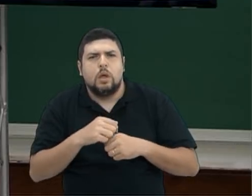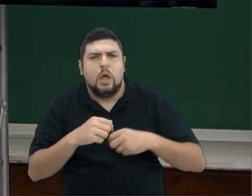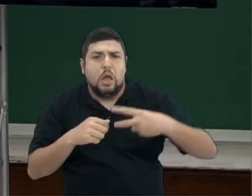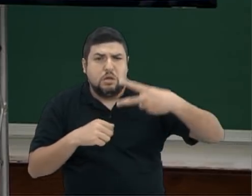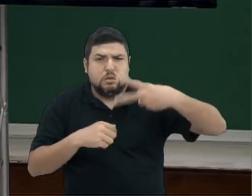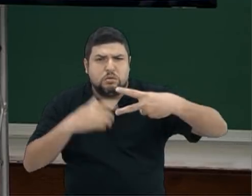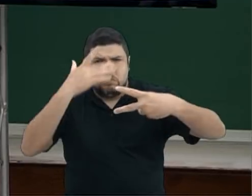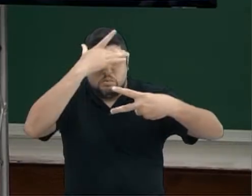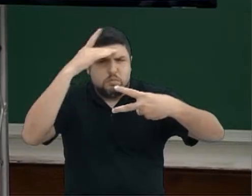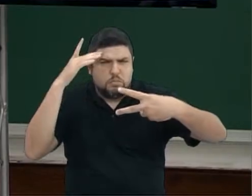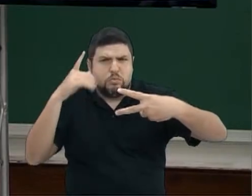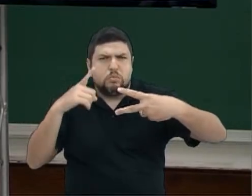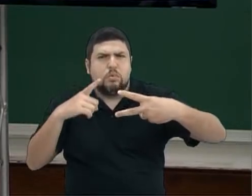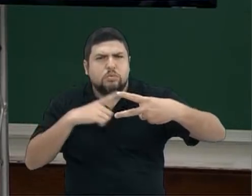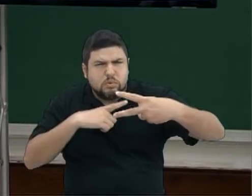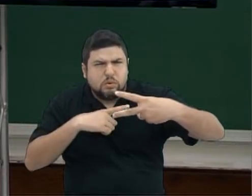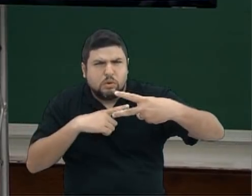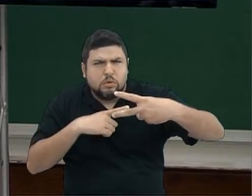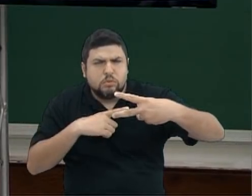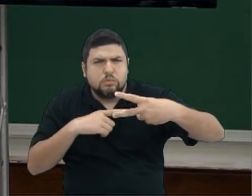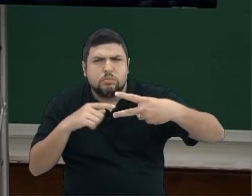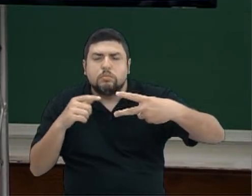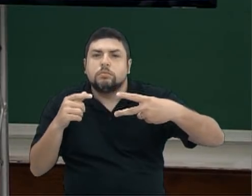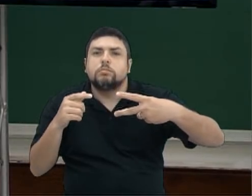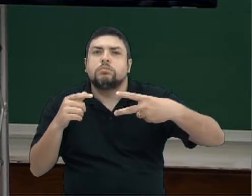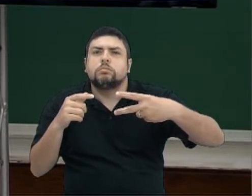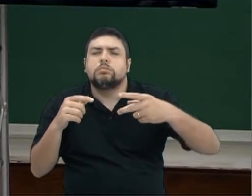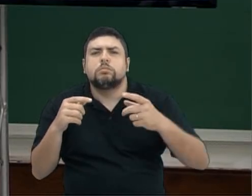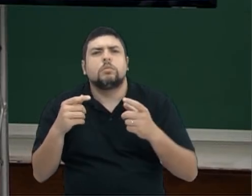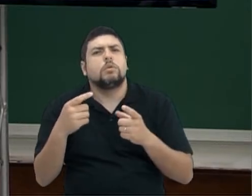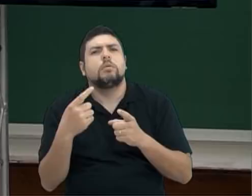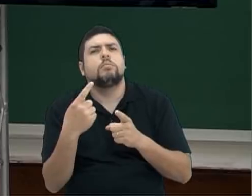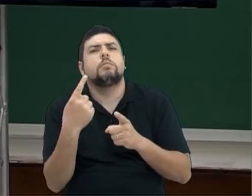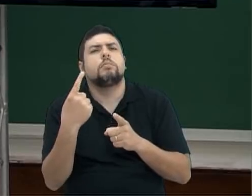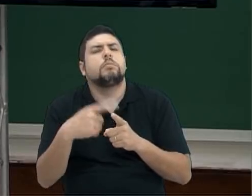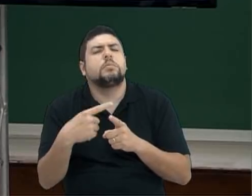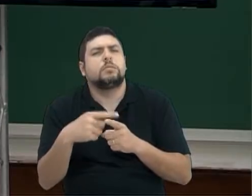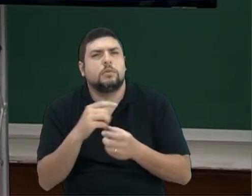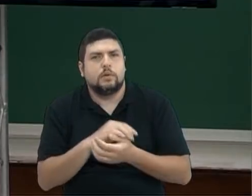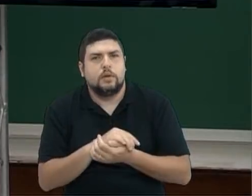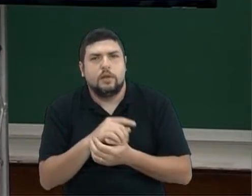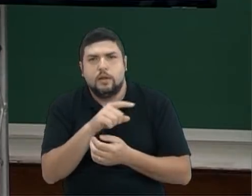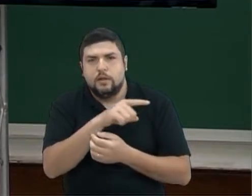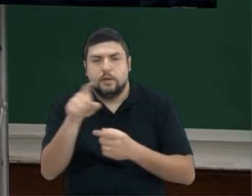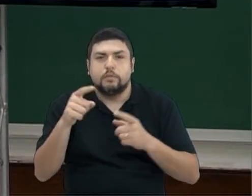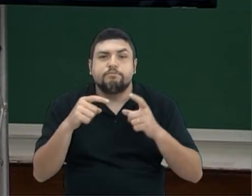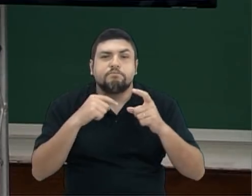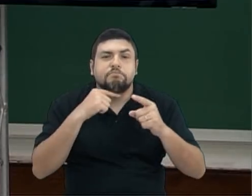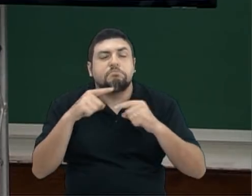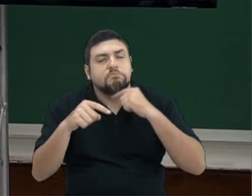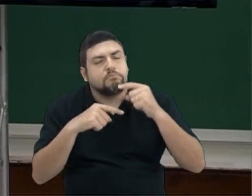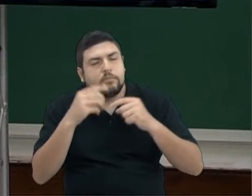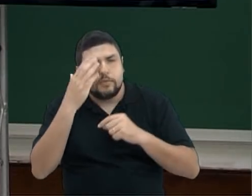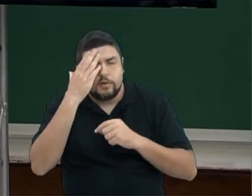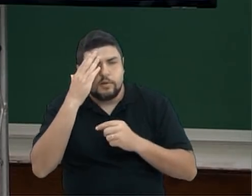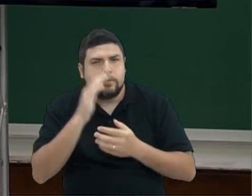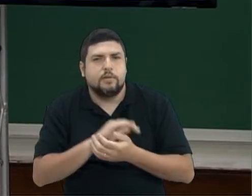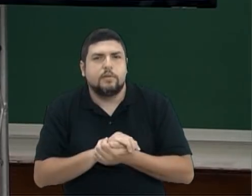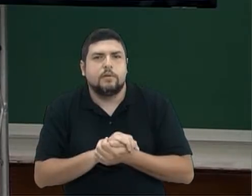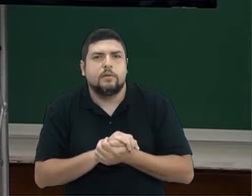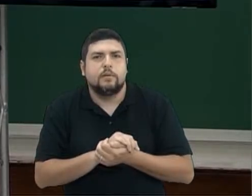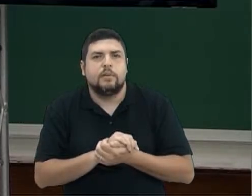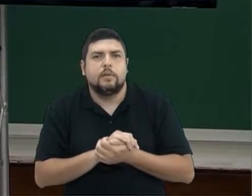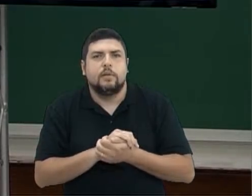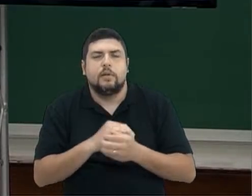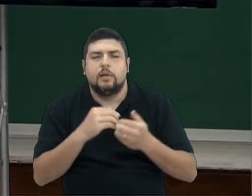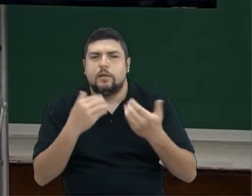segunda pessoa? Por que ele faz essa pergunta? E vocês devem ser uma dúvida que vocês têm aí em casa. Ele faz